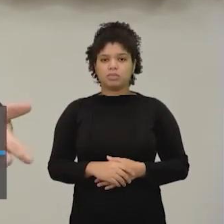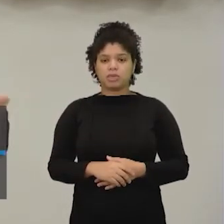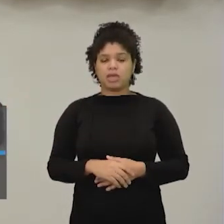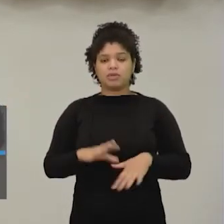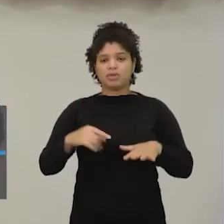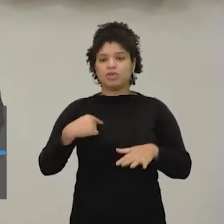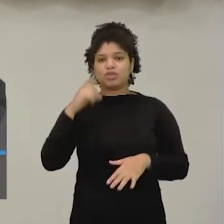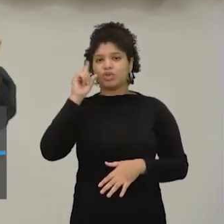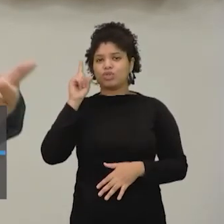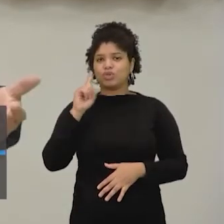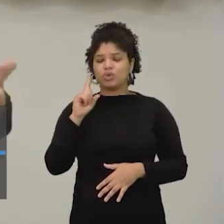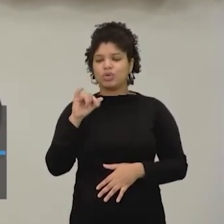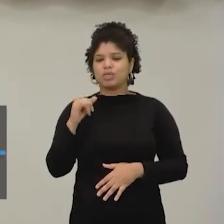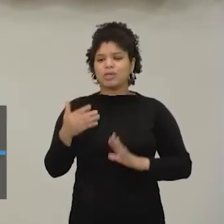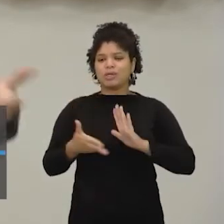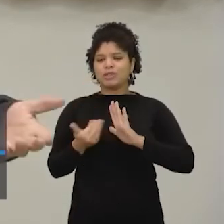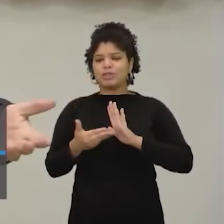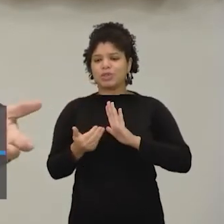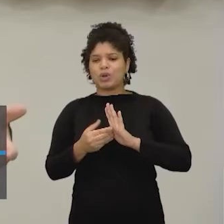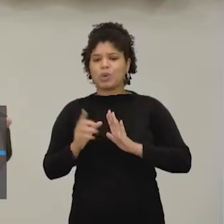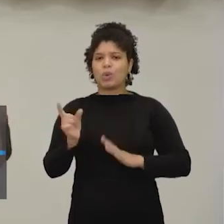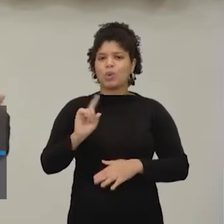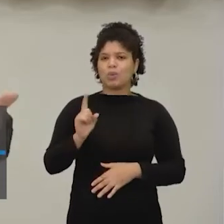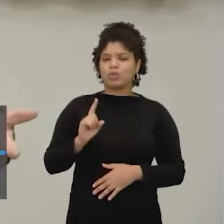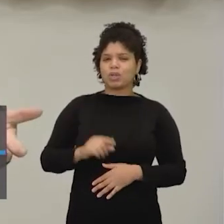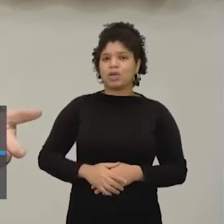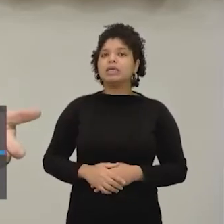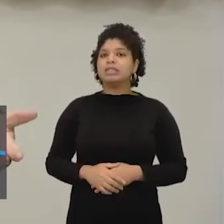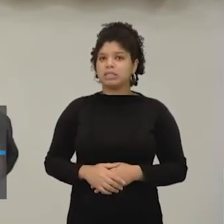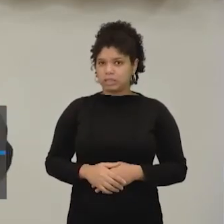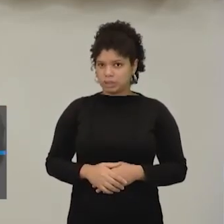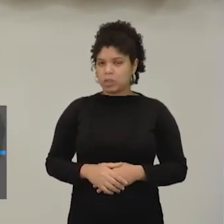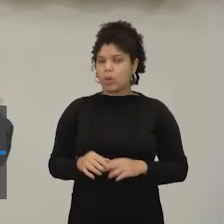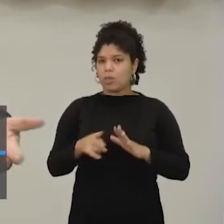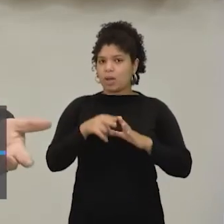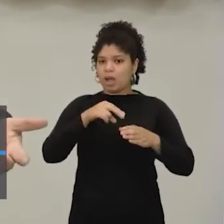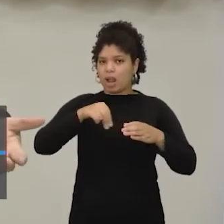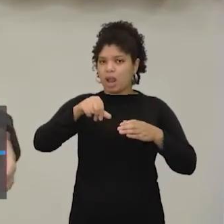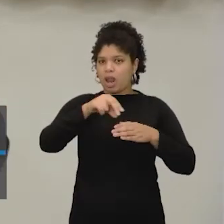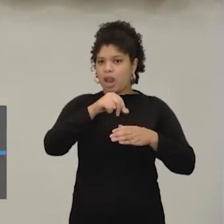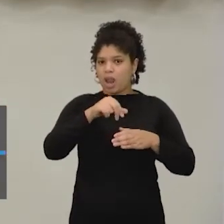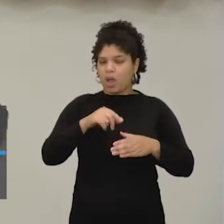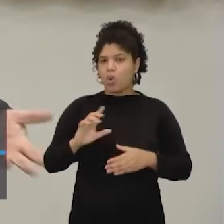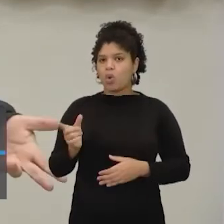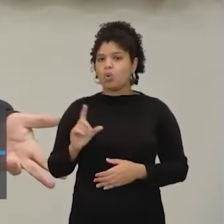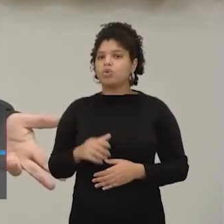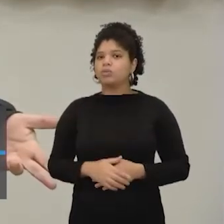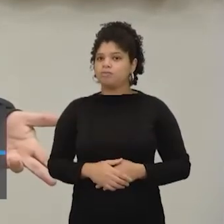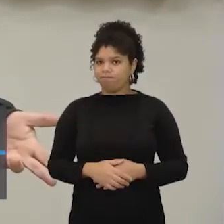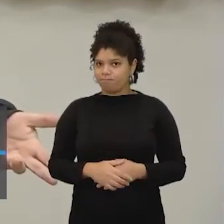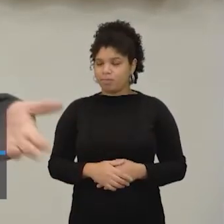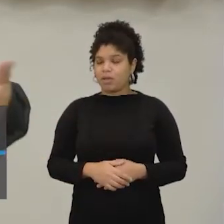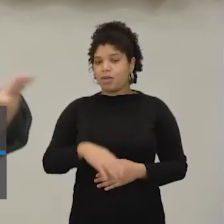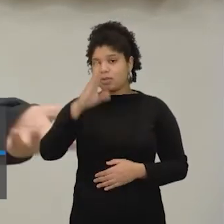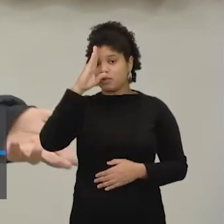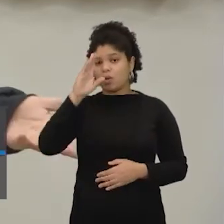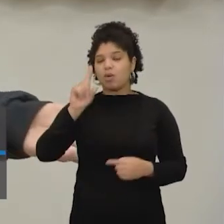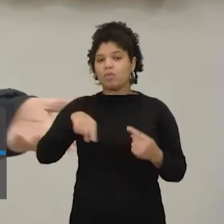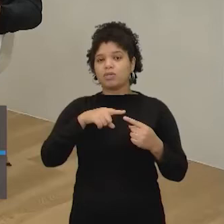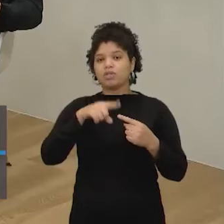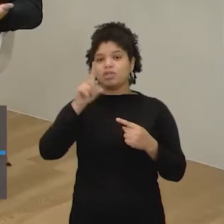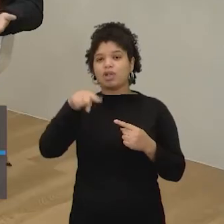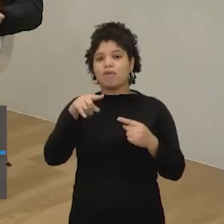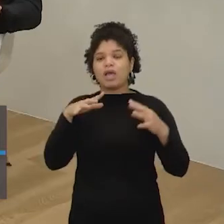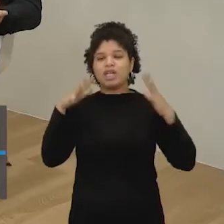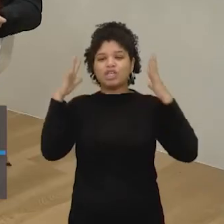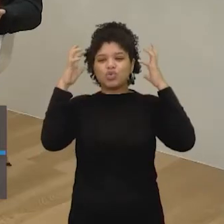sabe realmente se eles tiraram, de fato, 100% o sal do shampoo, né? Então, a função dele é a espuma. Então, você já